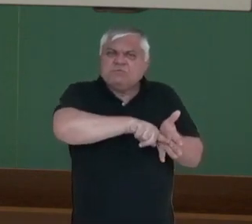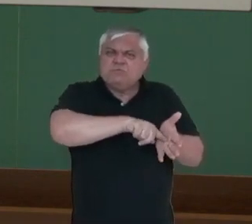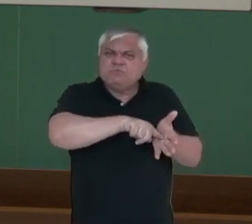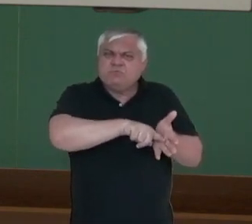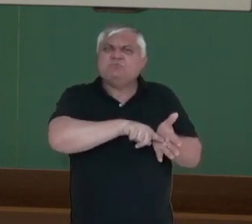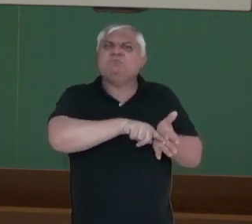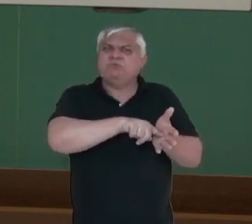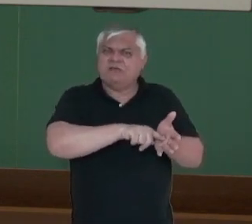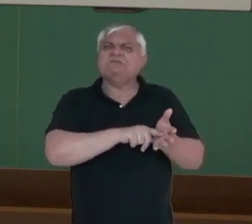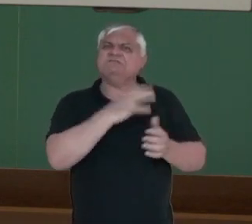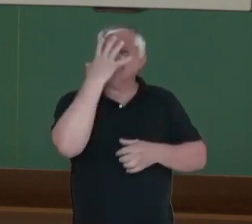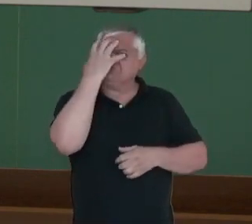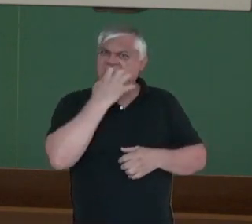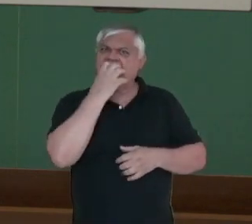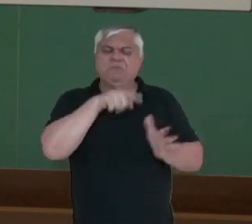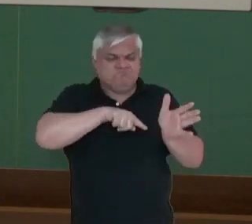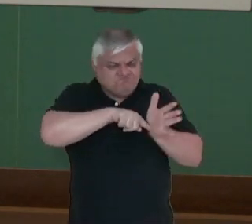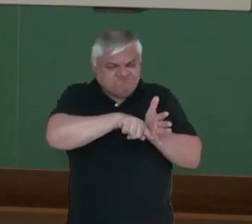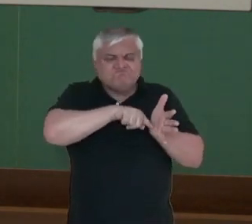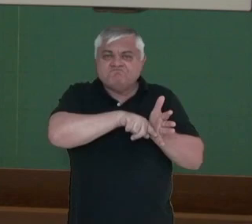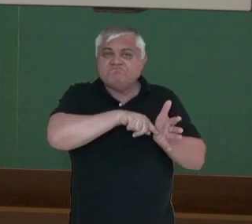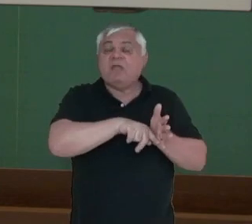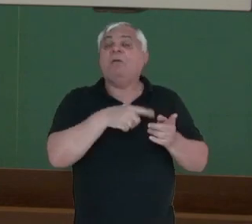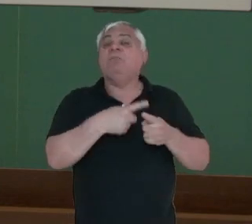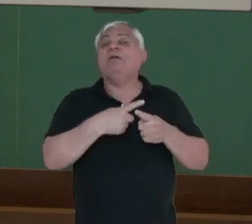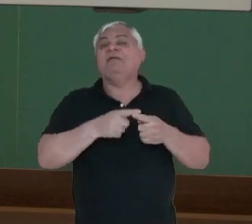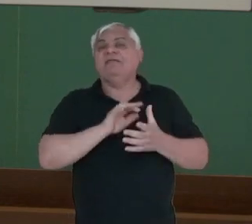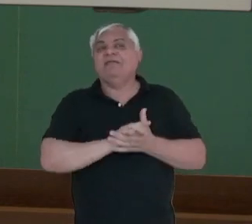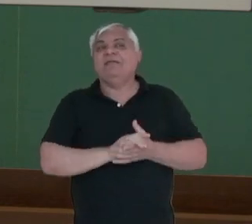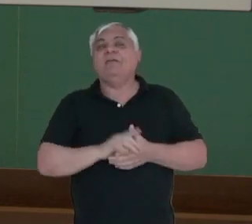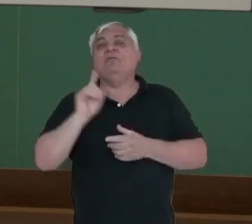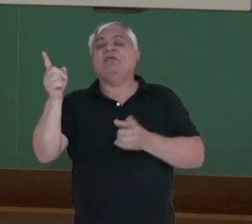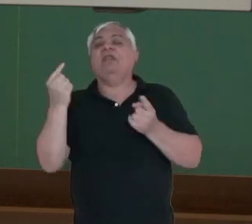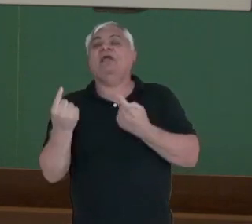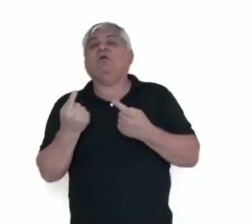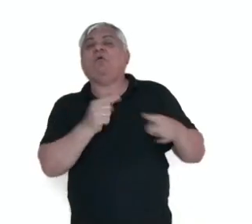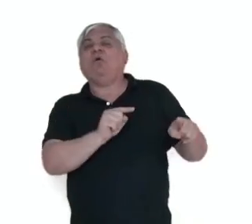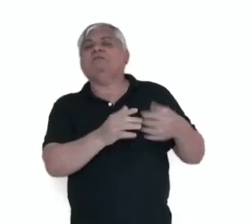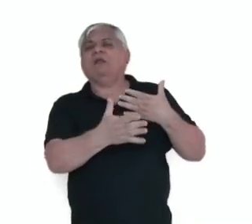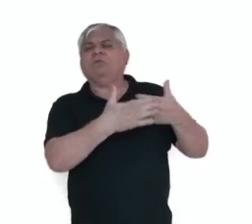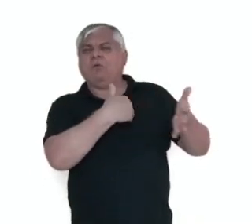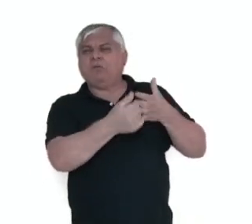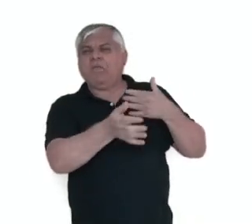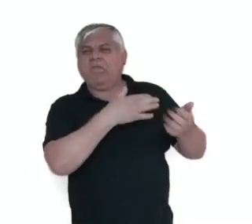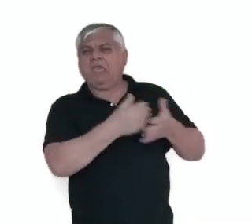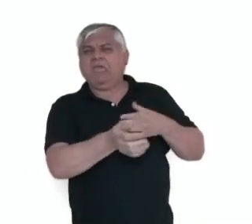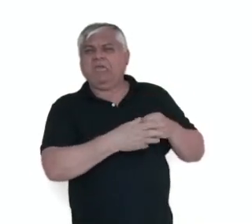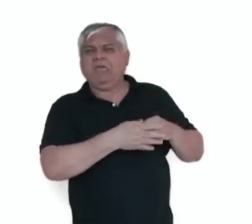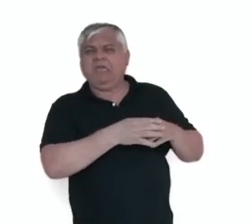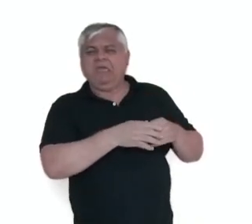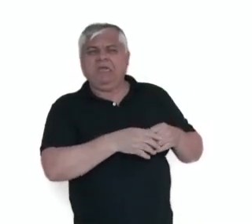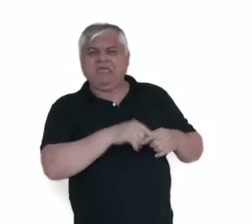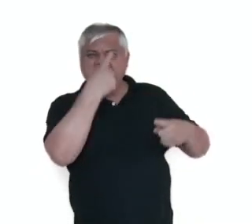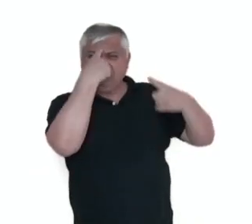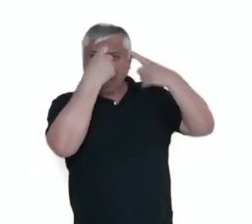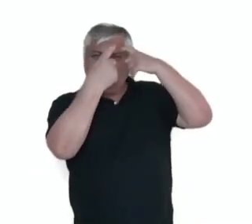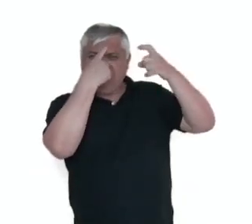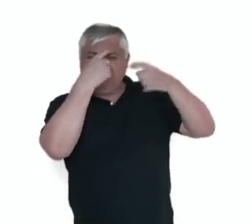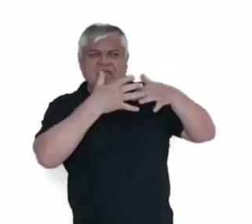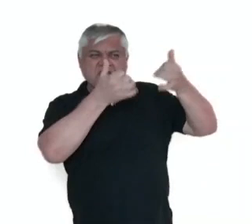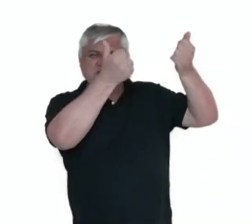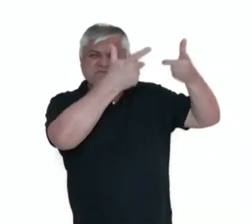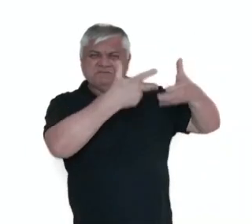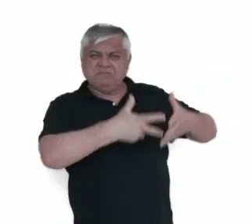um empirista radical. Por quê? Porque ele se opõe a qualquer concepção ou ideia que explique